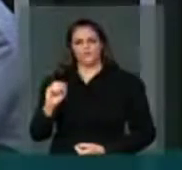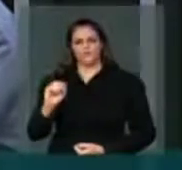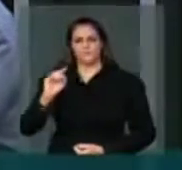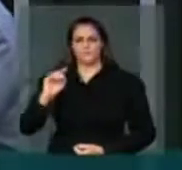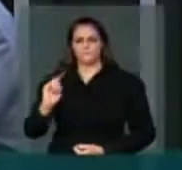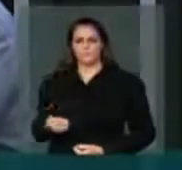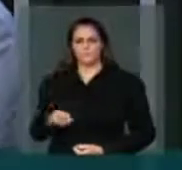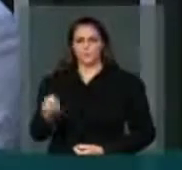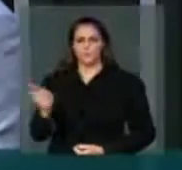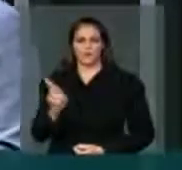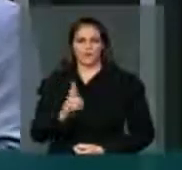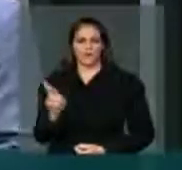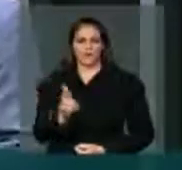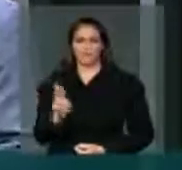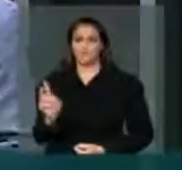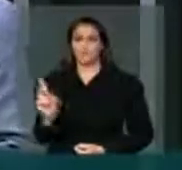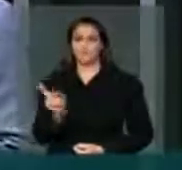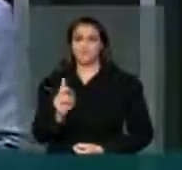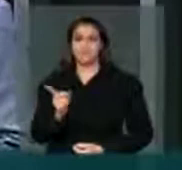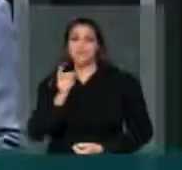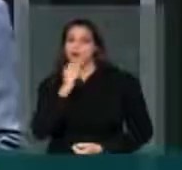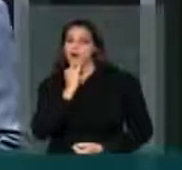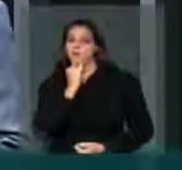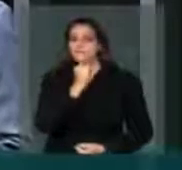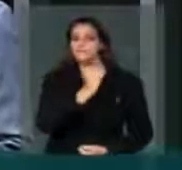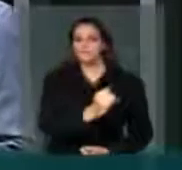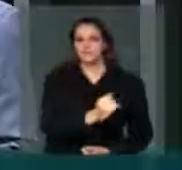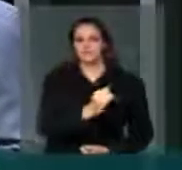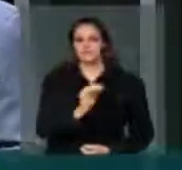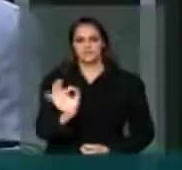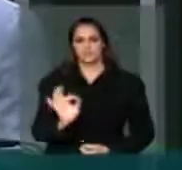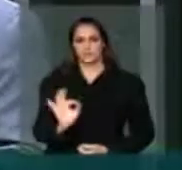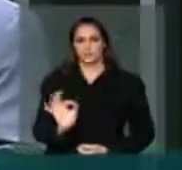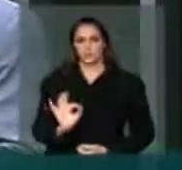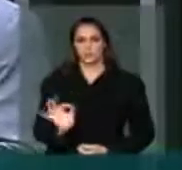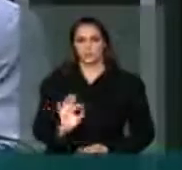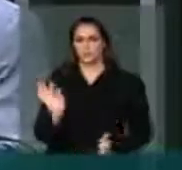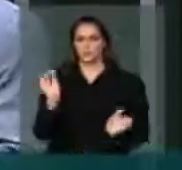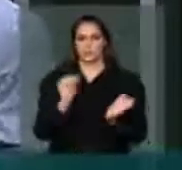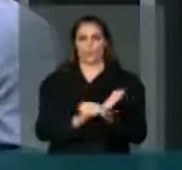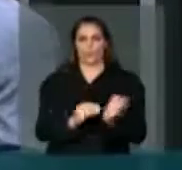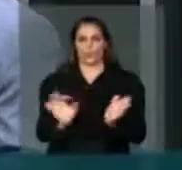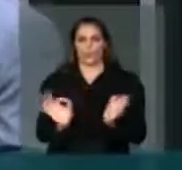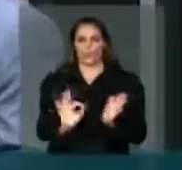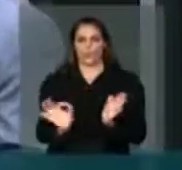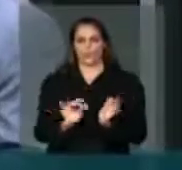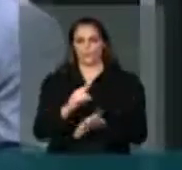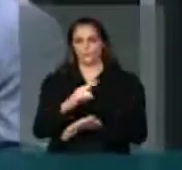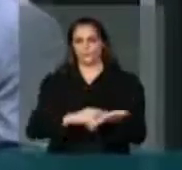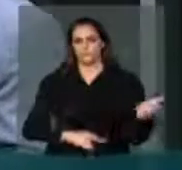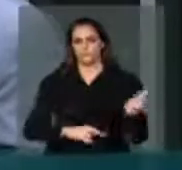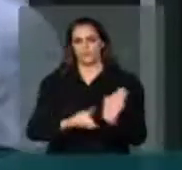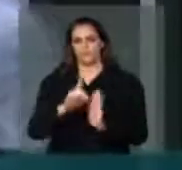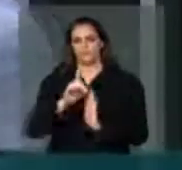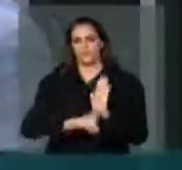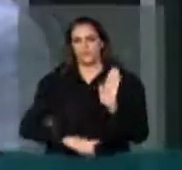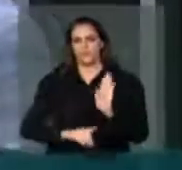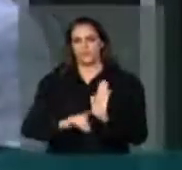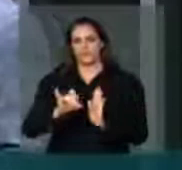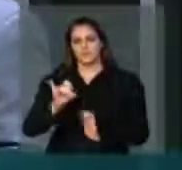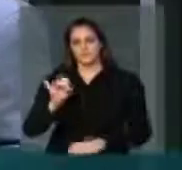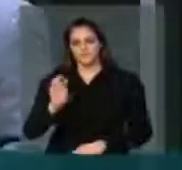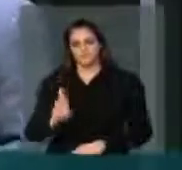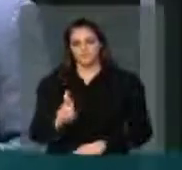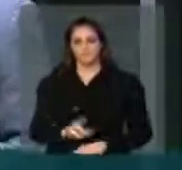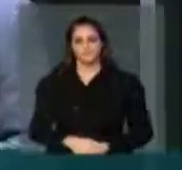R$ 280 mil não foram informados na sua declaração de imposto de renda. É esse o